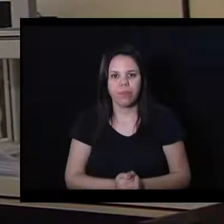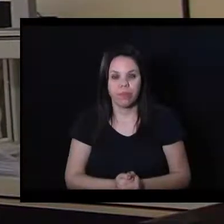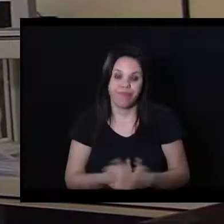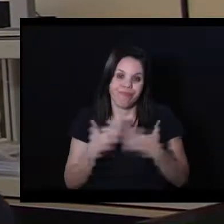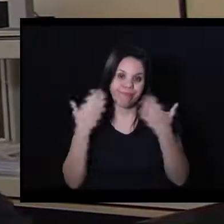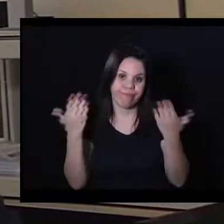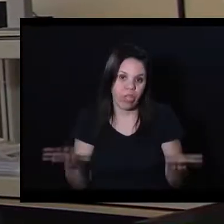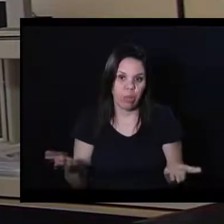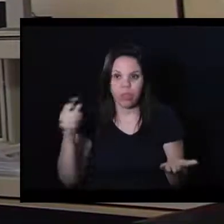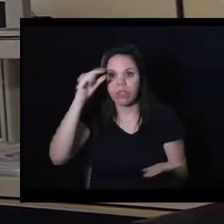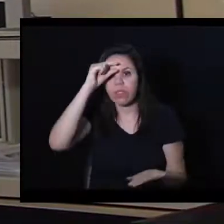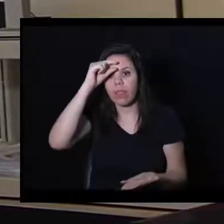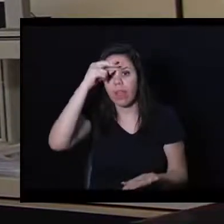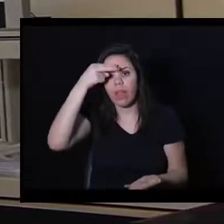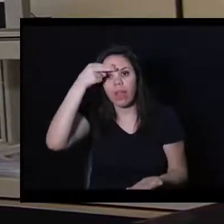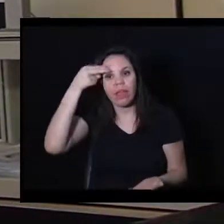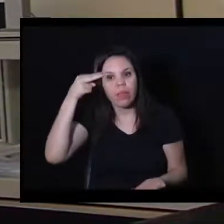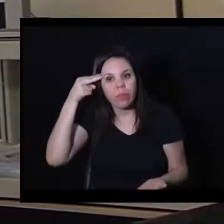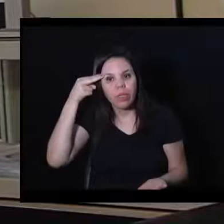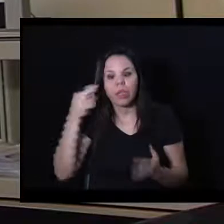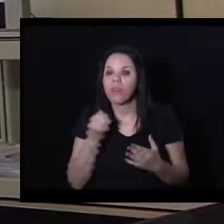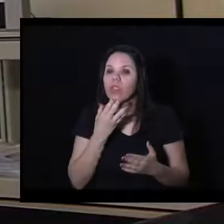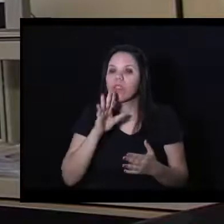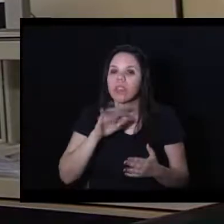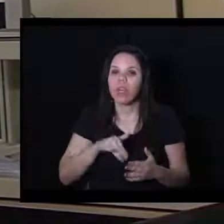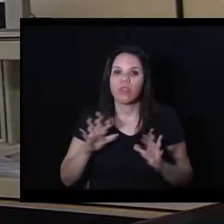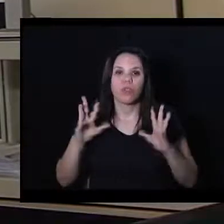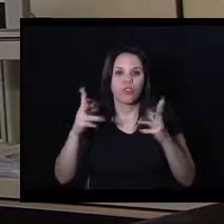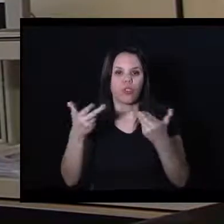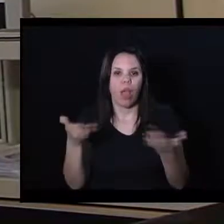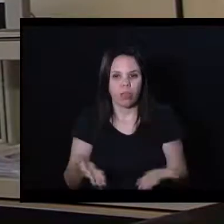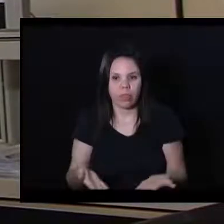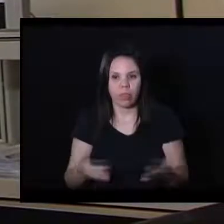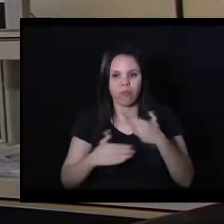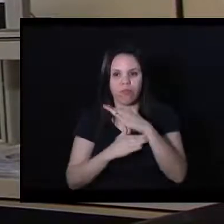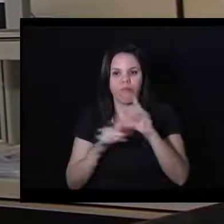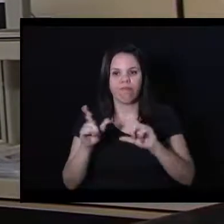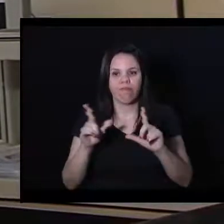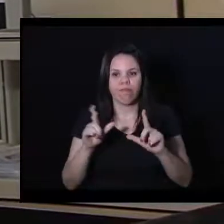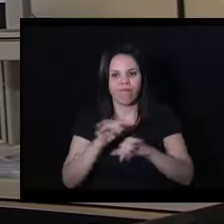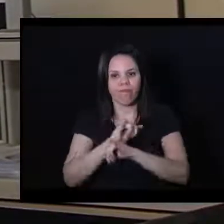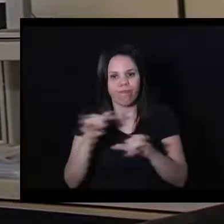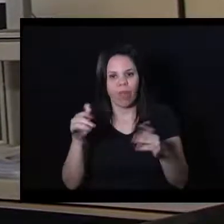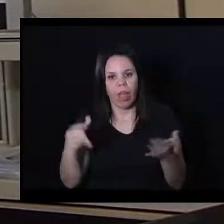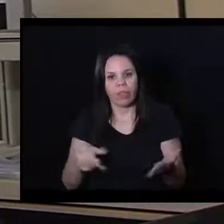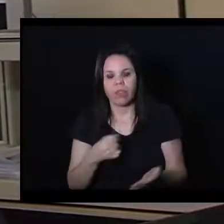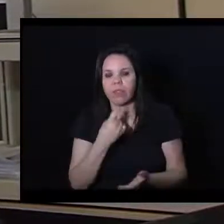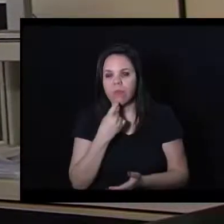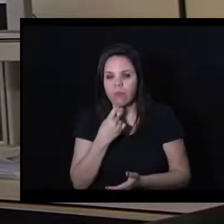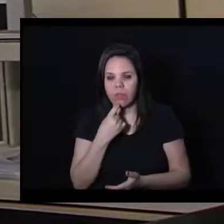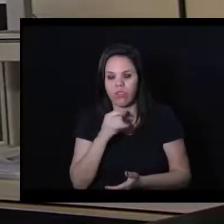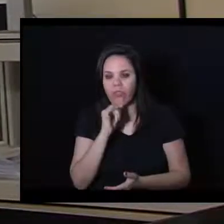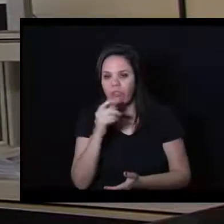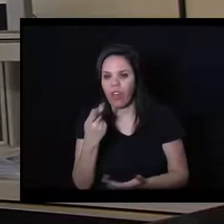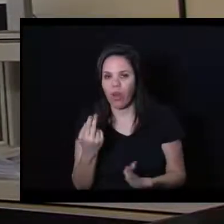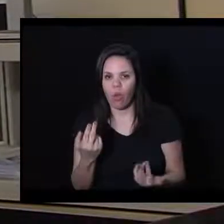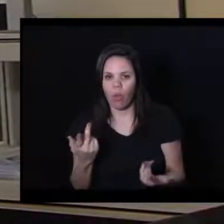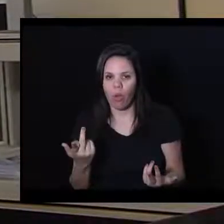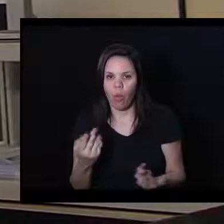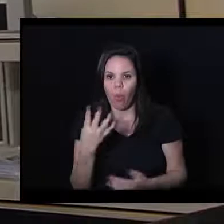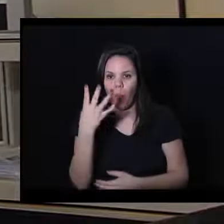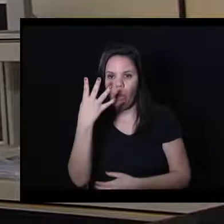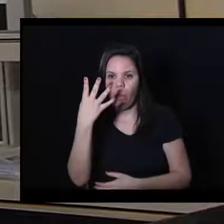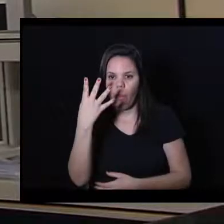Pois é, Gabriel, boa tarde para você, boa tarde para todo mundo ligado aqui no Jornal Câmara Notícias. Só em Campinas, como você disse, são